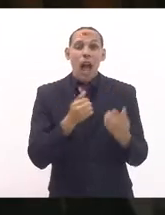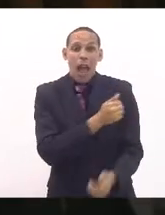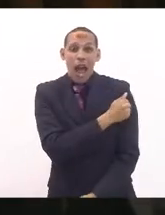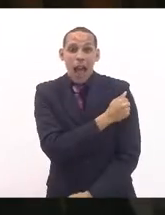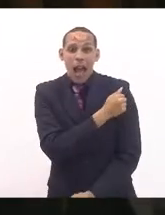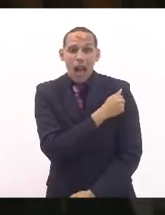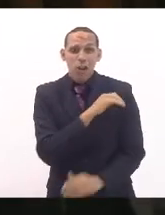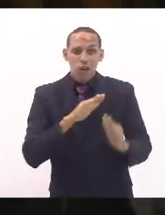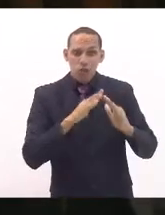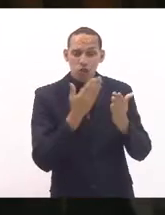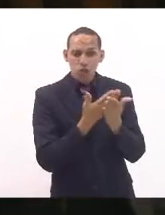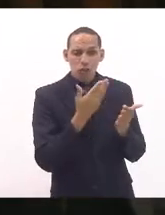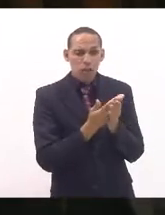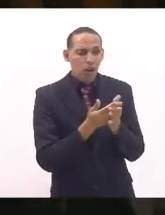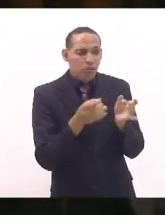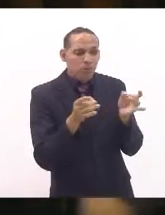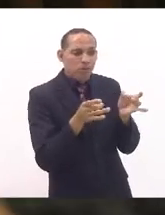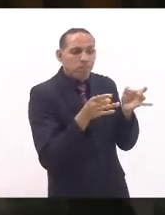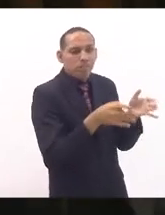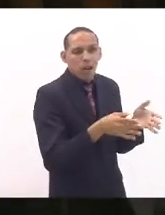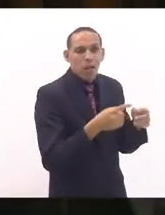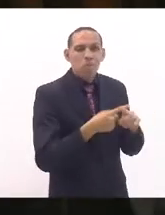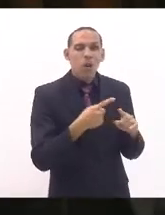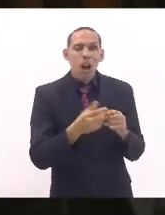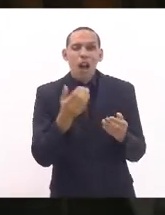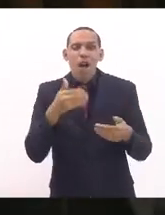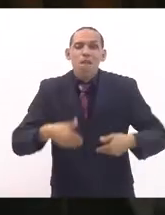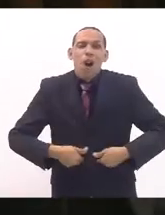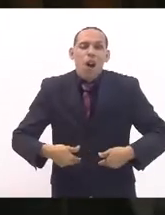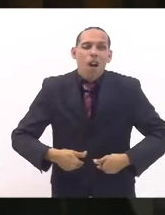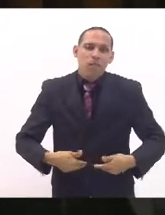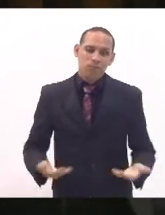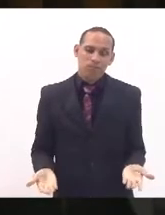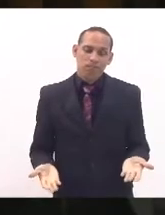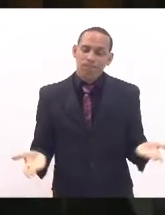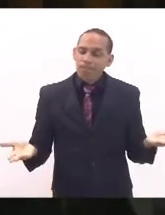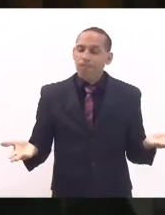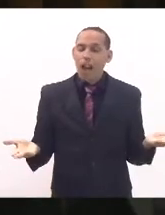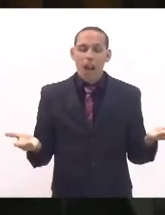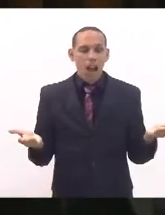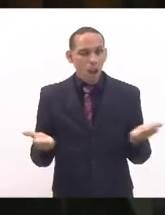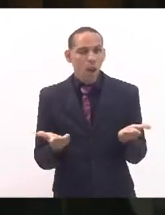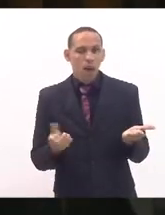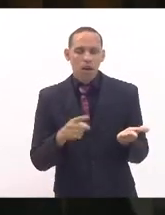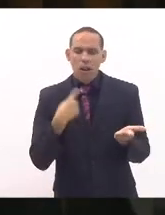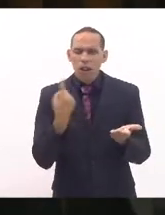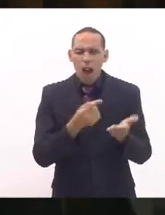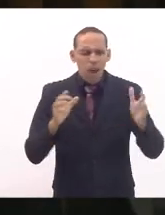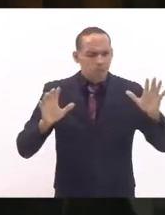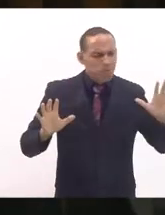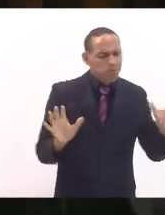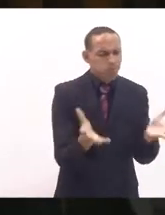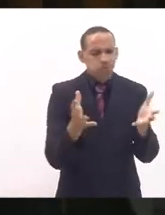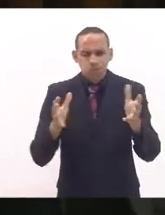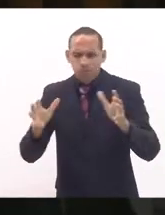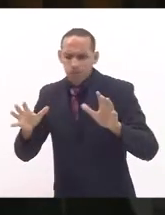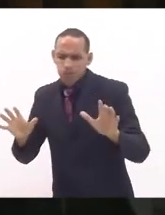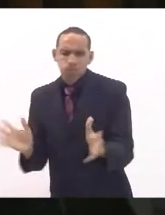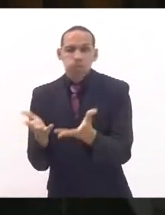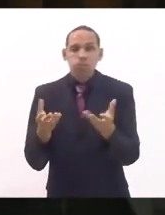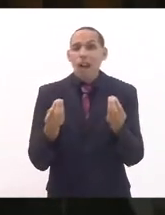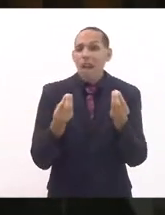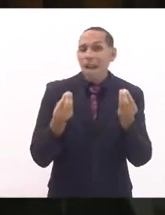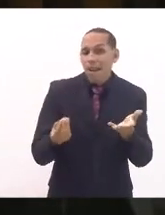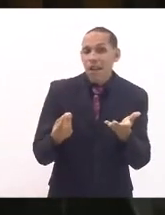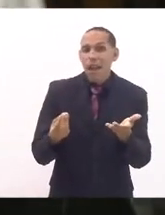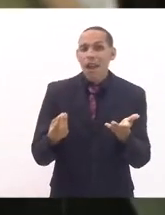nossas escolas públicas com fome. Por isso, nesse momento, a gente está em campanha para aumentar o valor